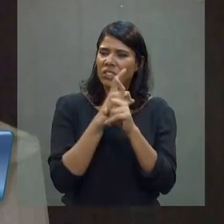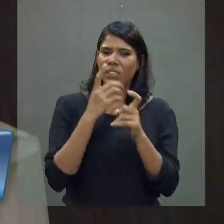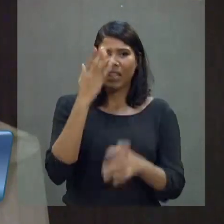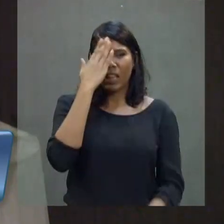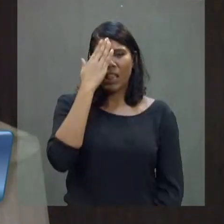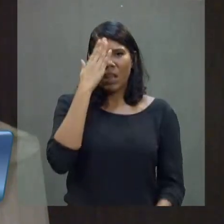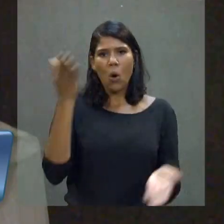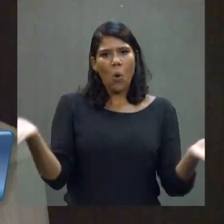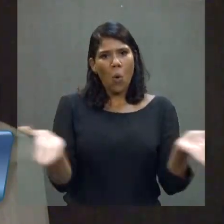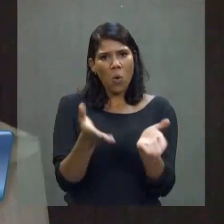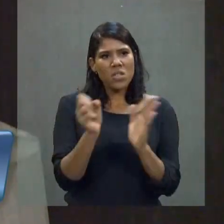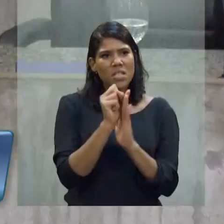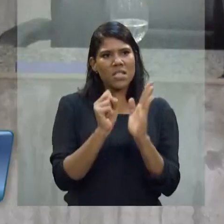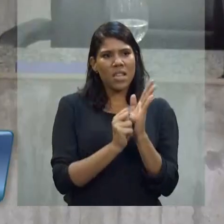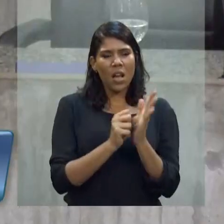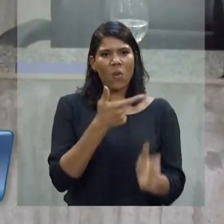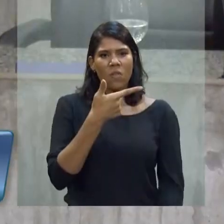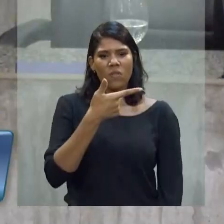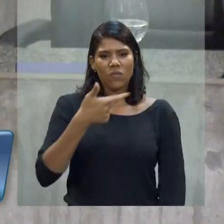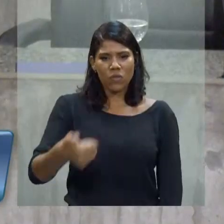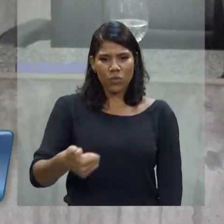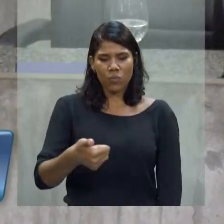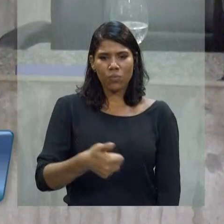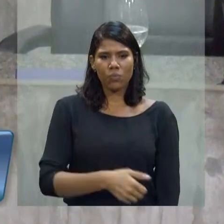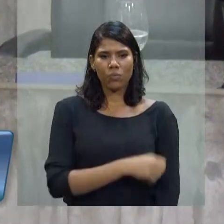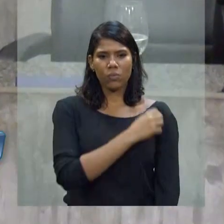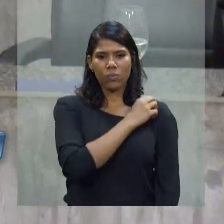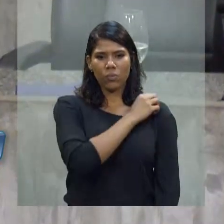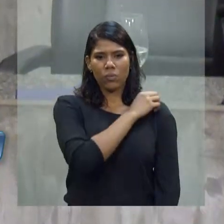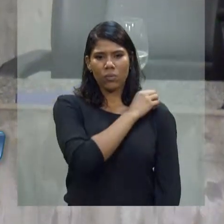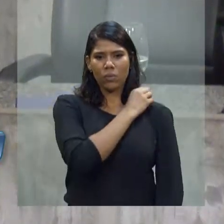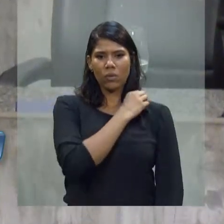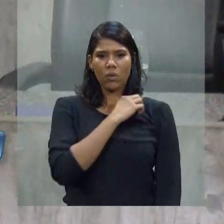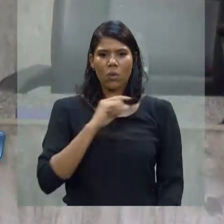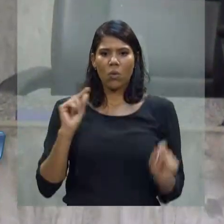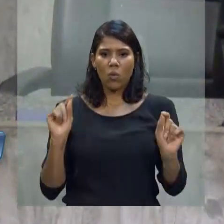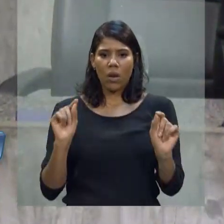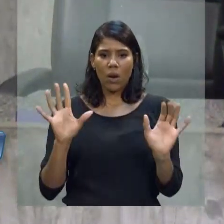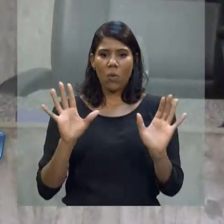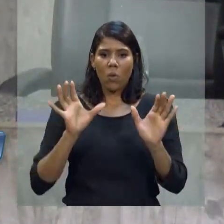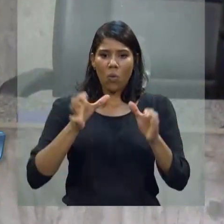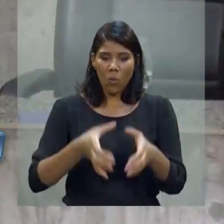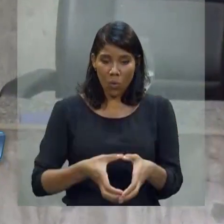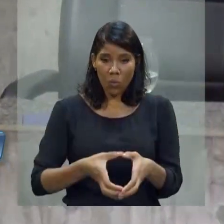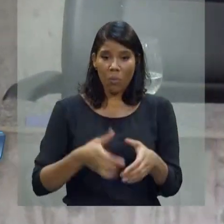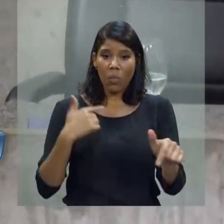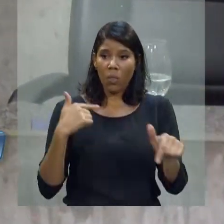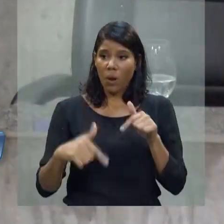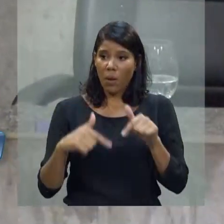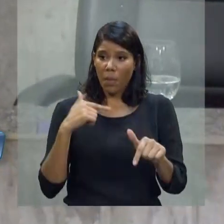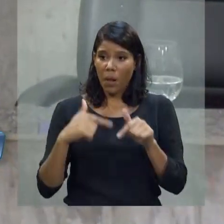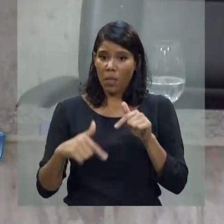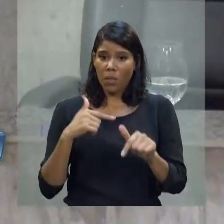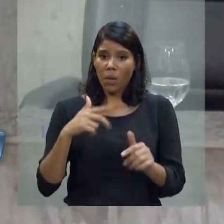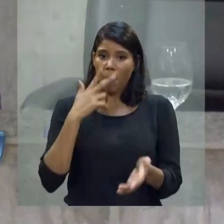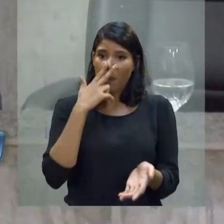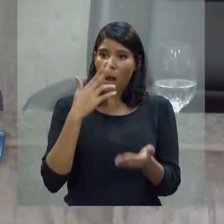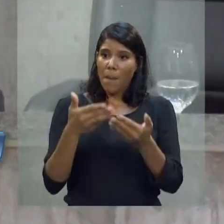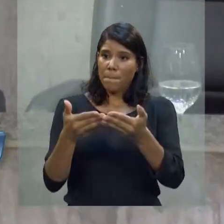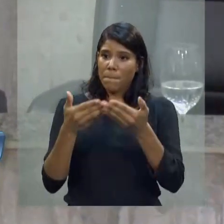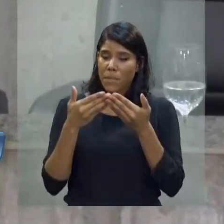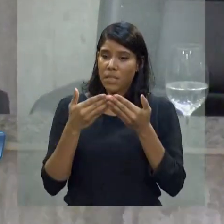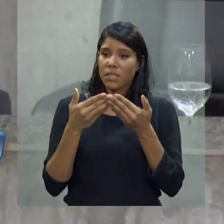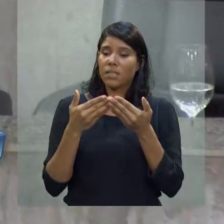pleno século XXI, que um grupo de trabalhadores são obrigados a pedir um